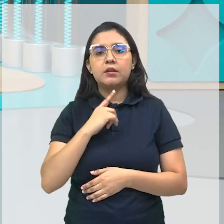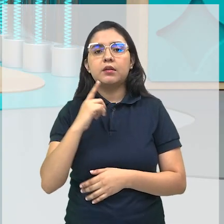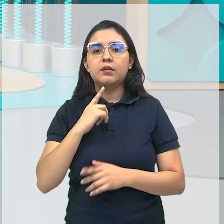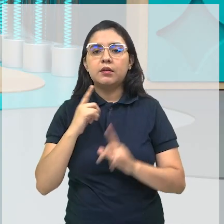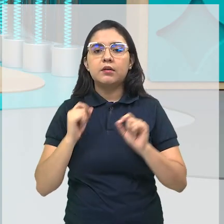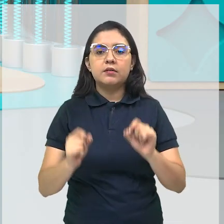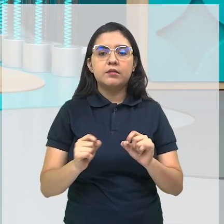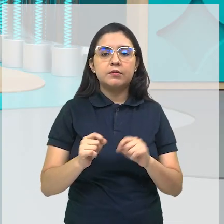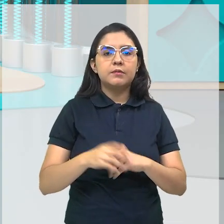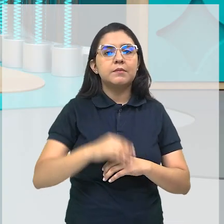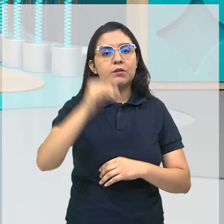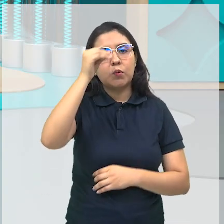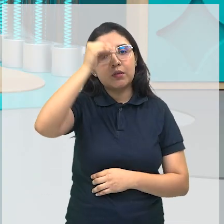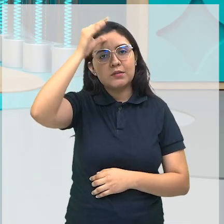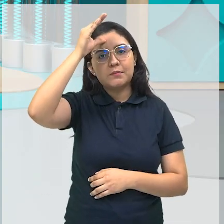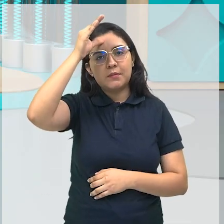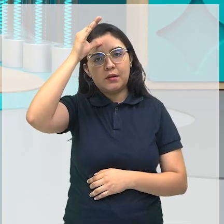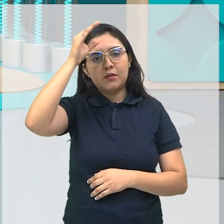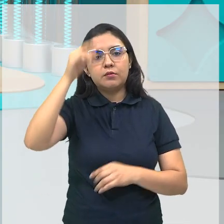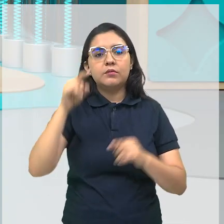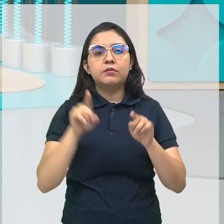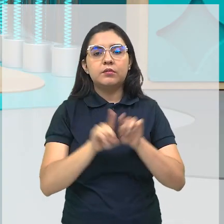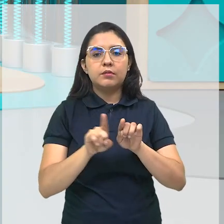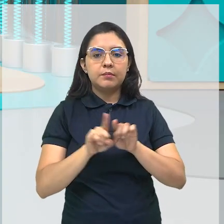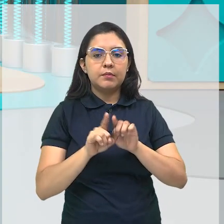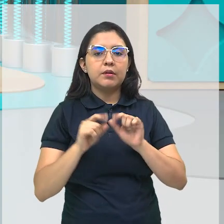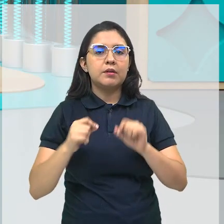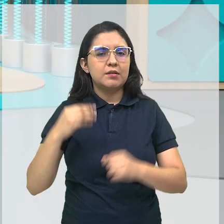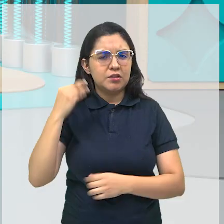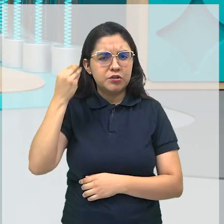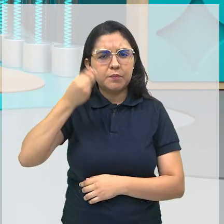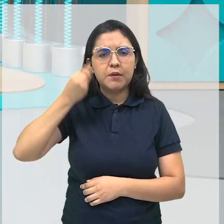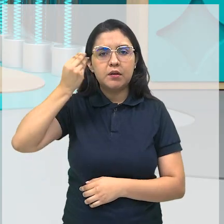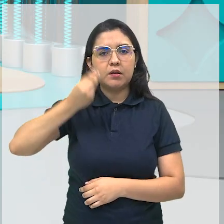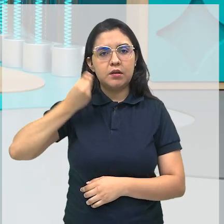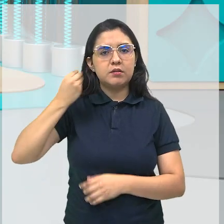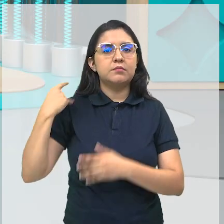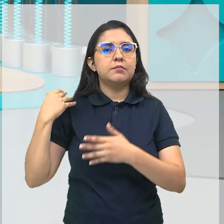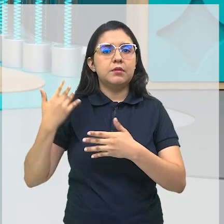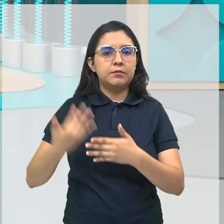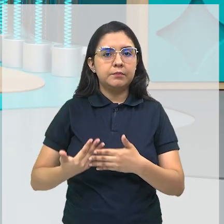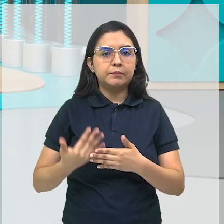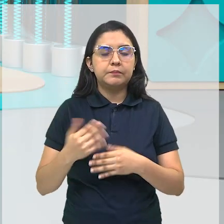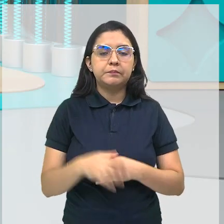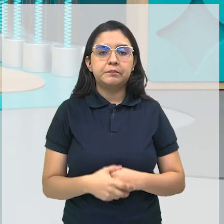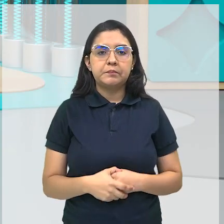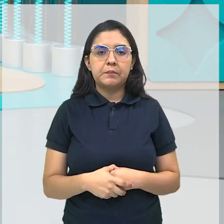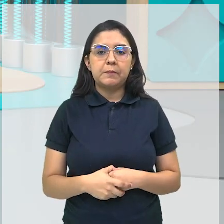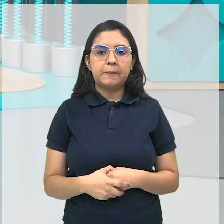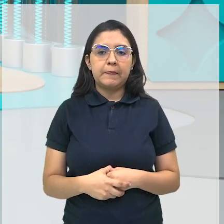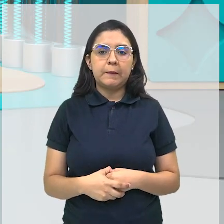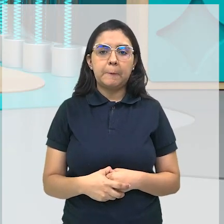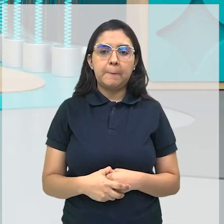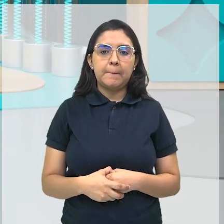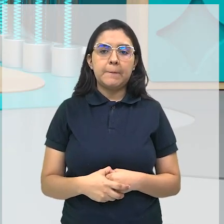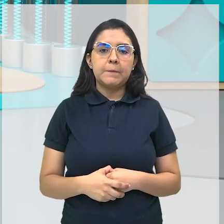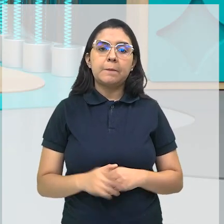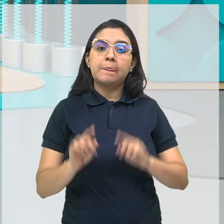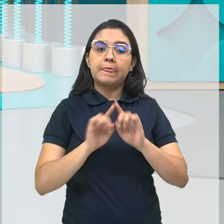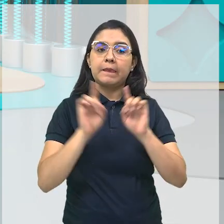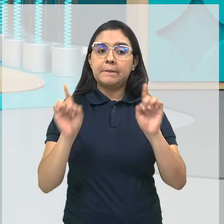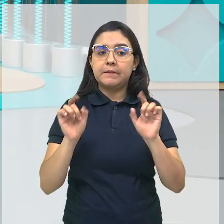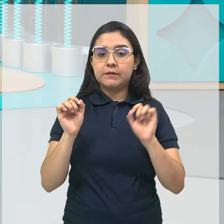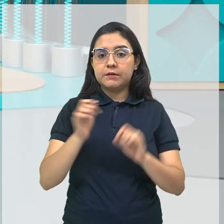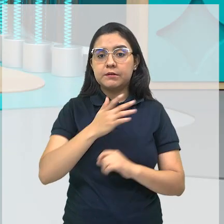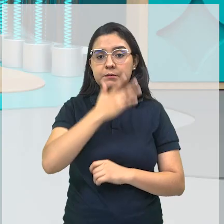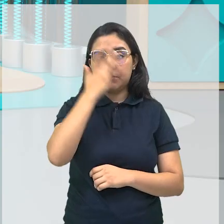esse conhecimento acumulado de muita experiência, né? Mas essas pessoas